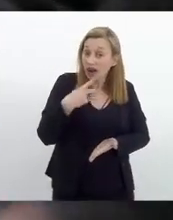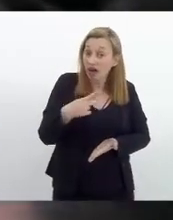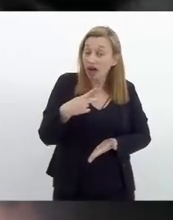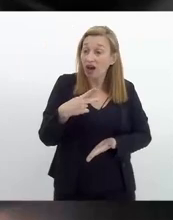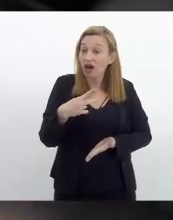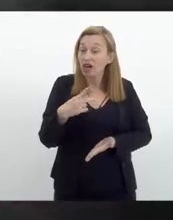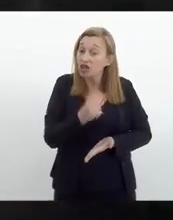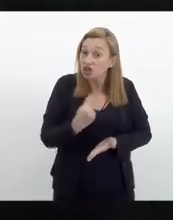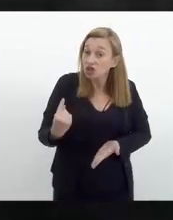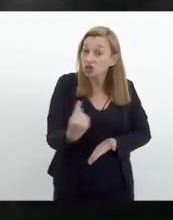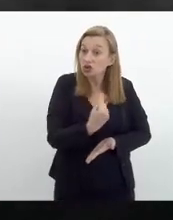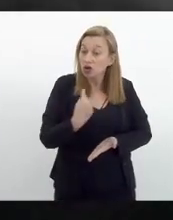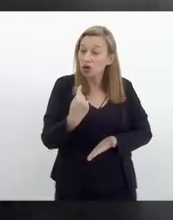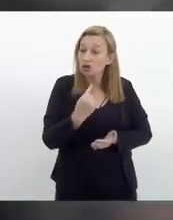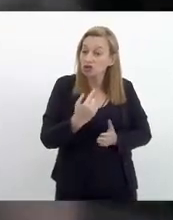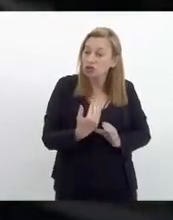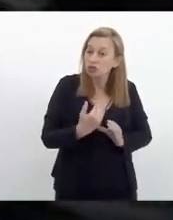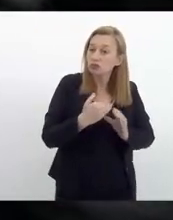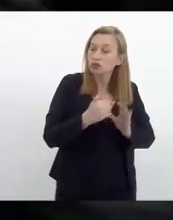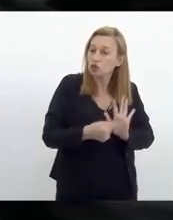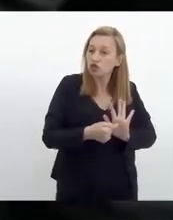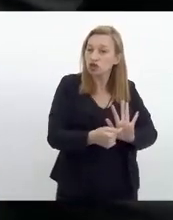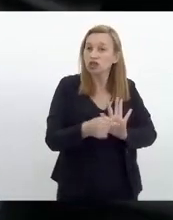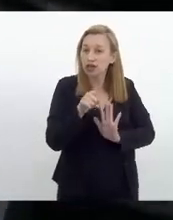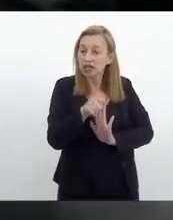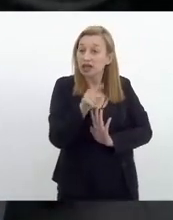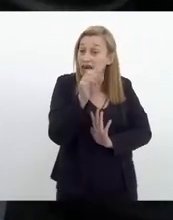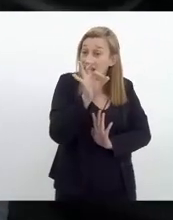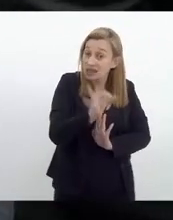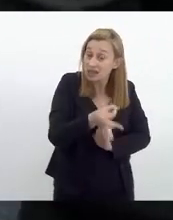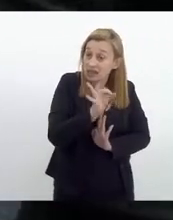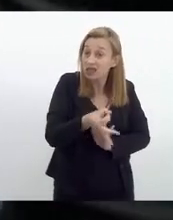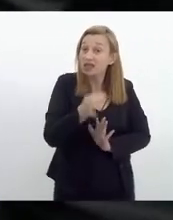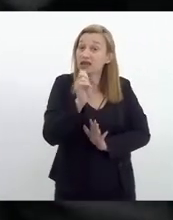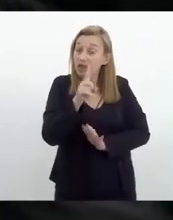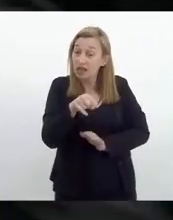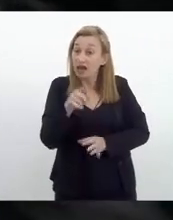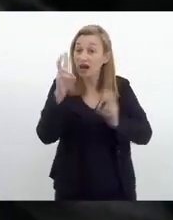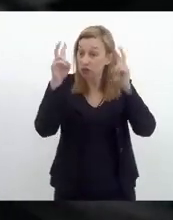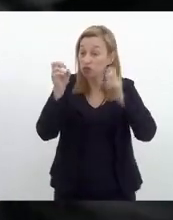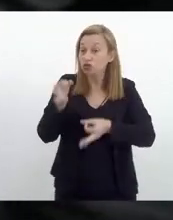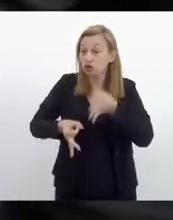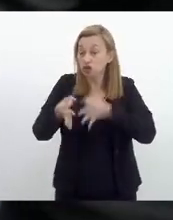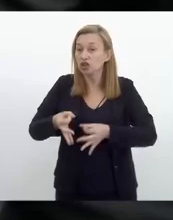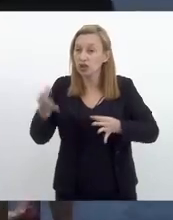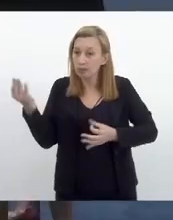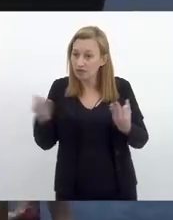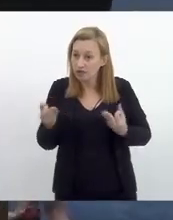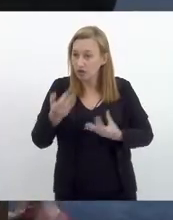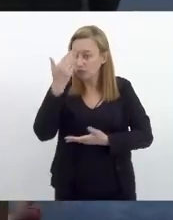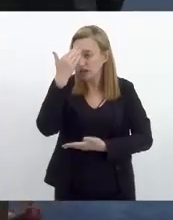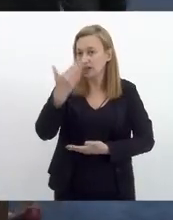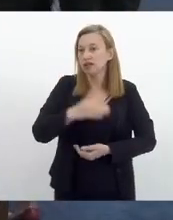o que nós estamos encaminhando aqui é fato é jurídico e é perfeito obrigada